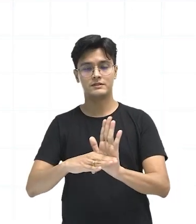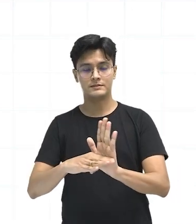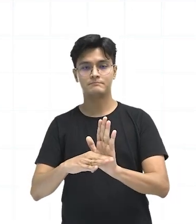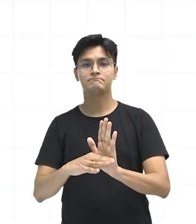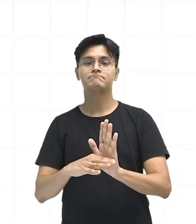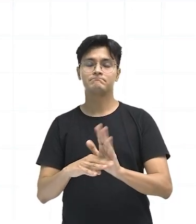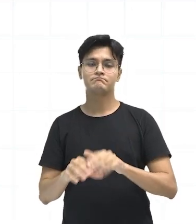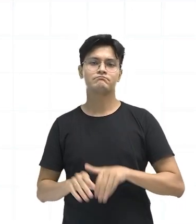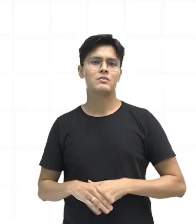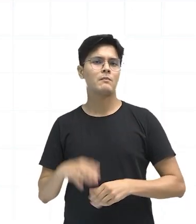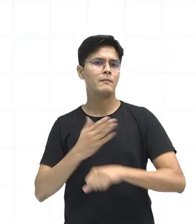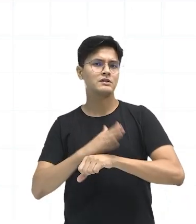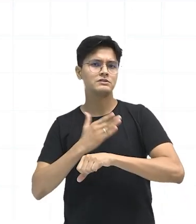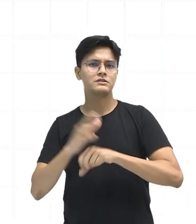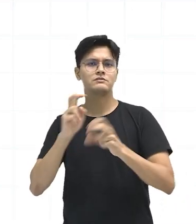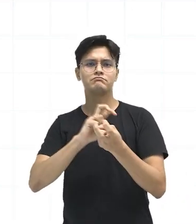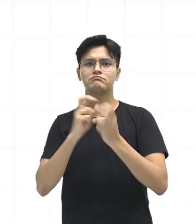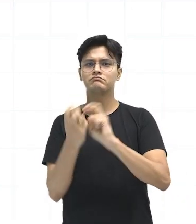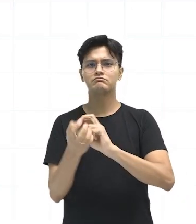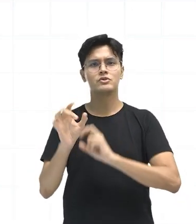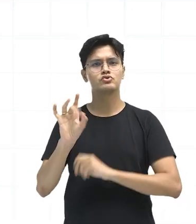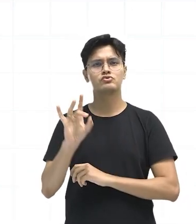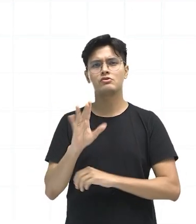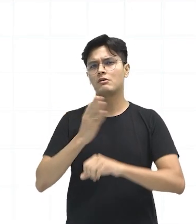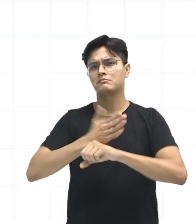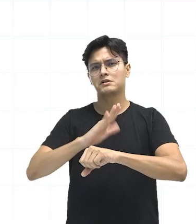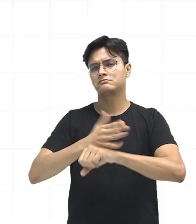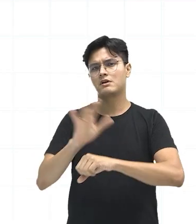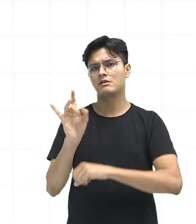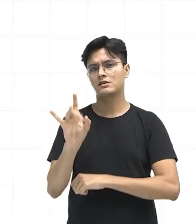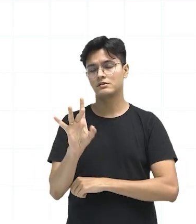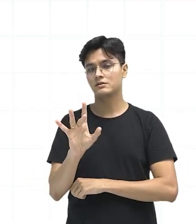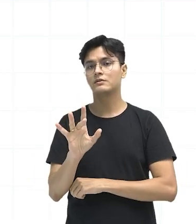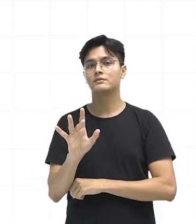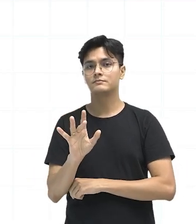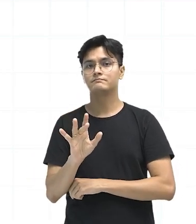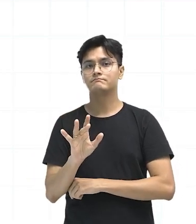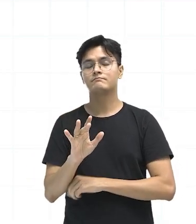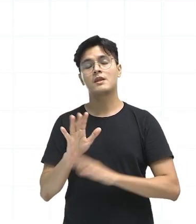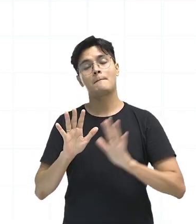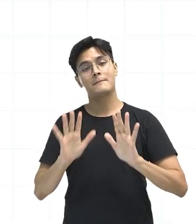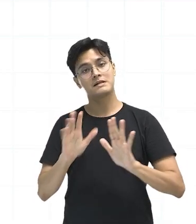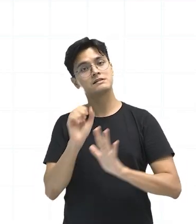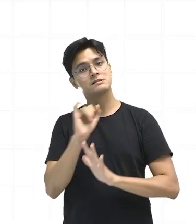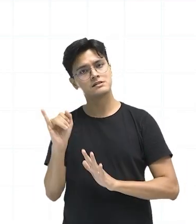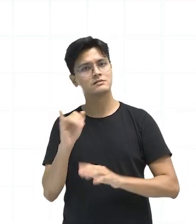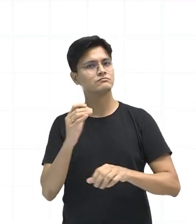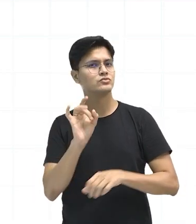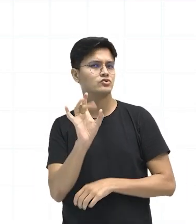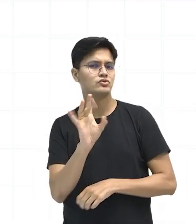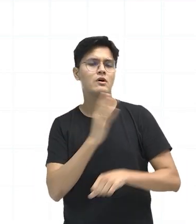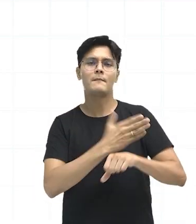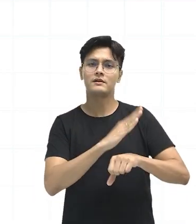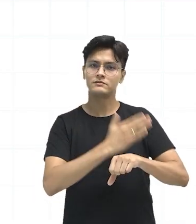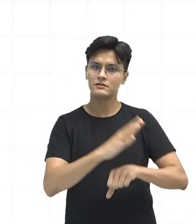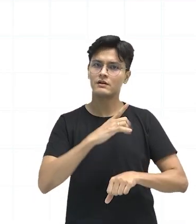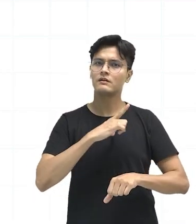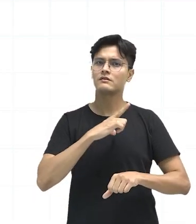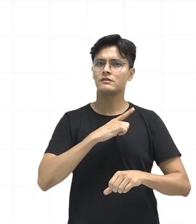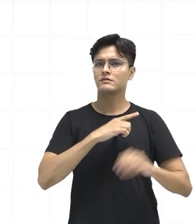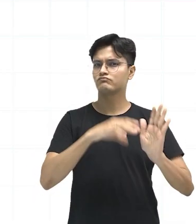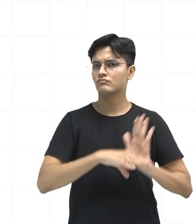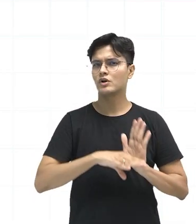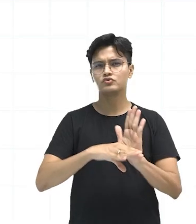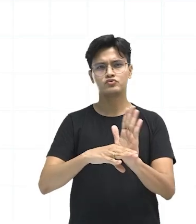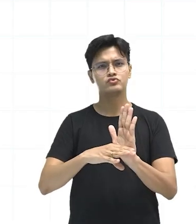A gente não pratica capoeira só por praticar, não. E se fizer assim, ainda assim teremos grandes benefícios para o